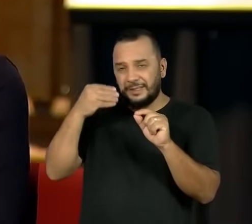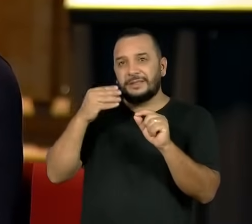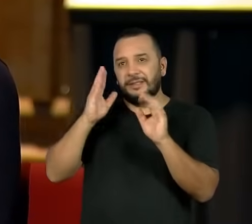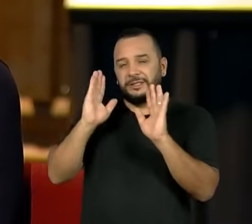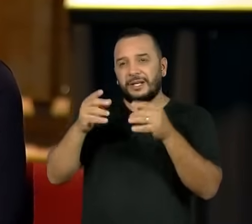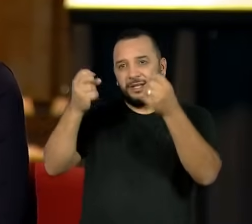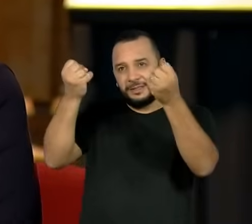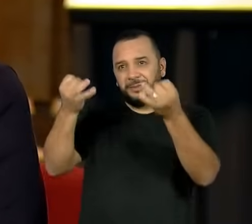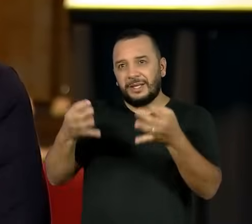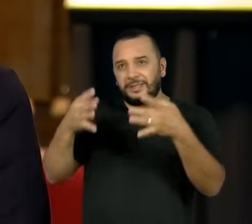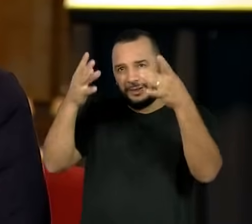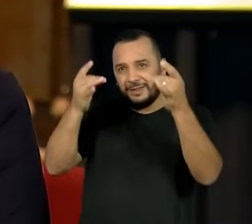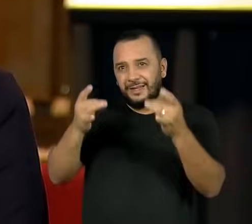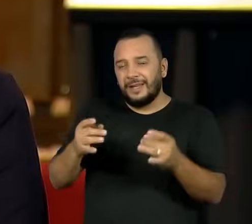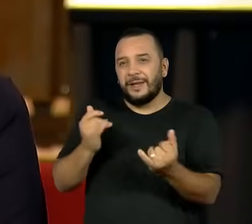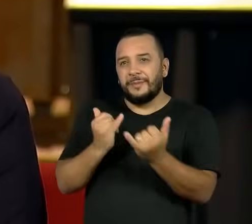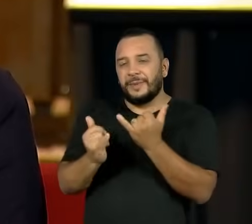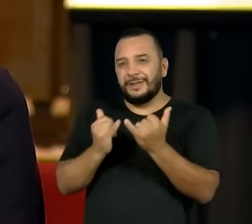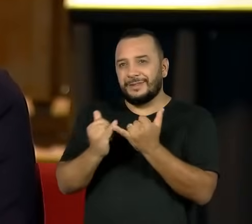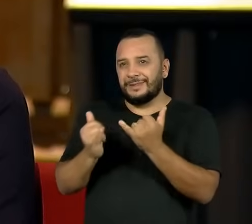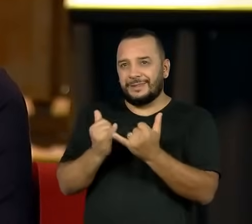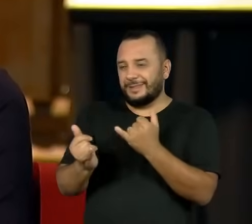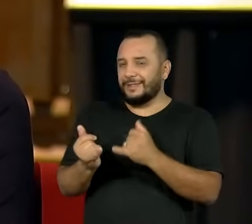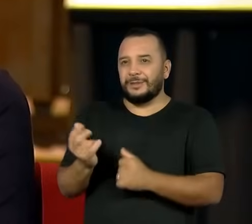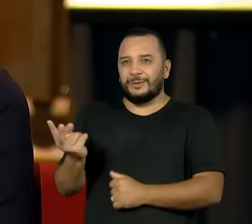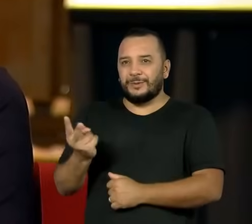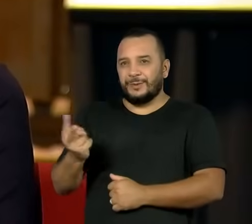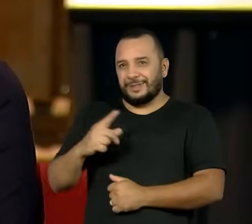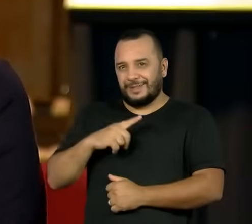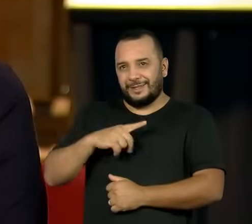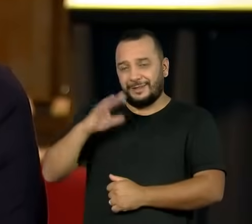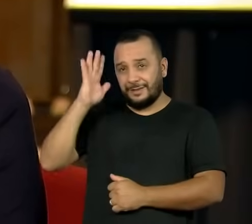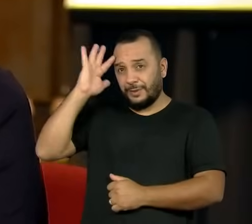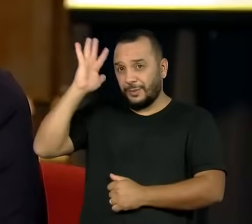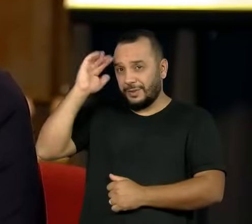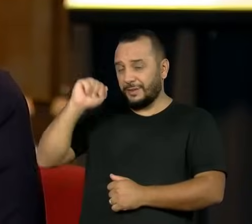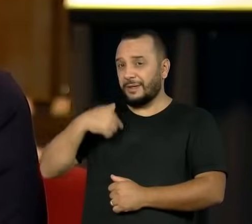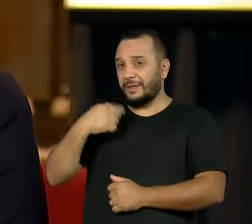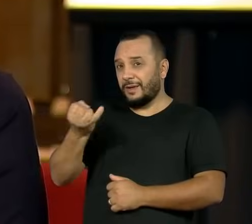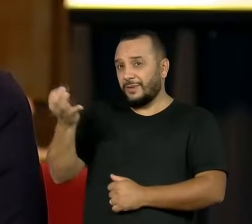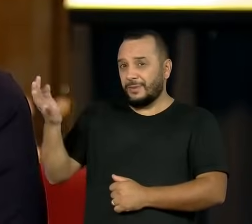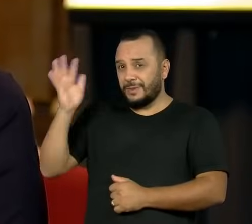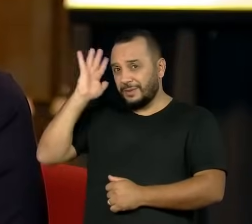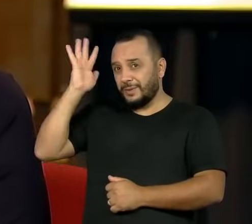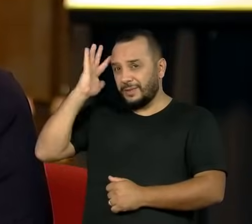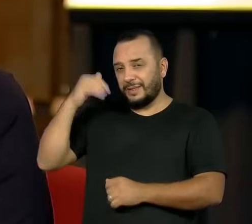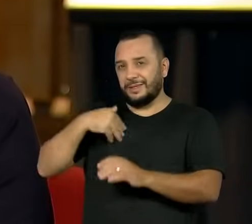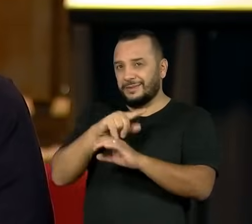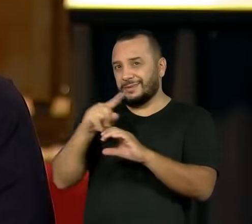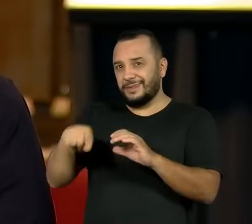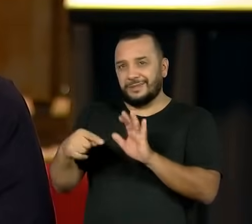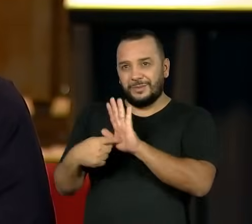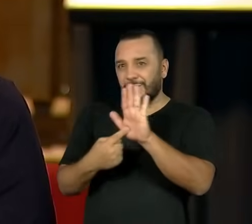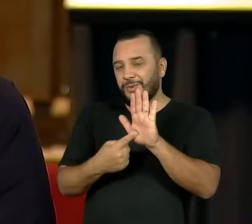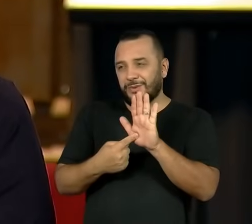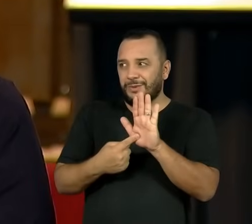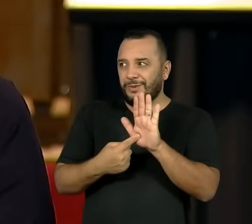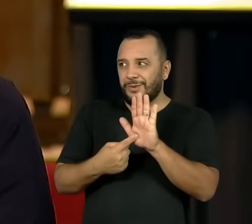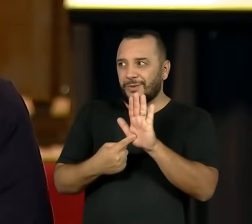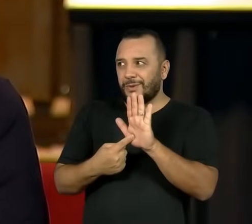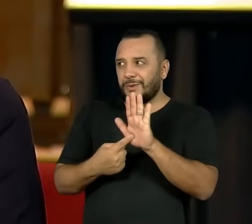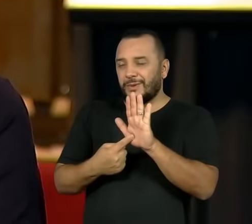experiência é muito parecida nos dois. Tem teorias, e aí é umas teorias que a ciência ainda não colocou a mão nelas, mas tem